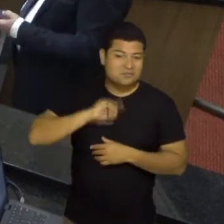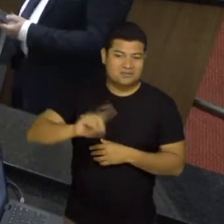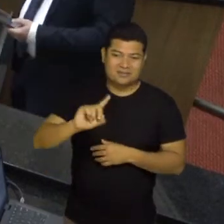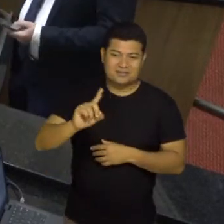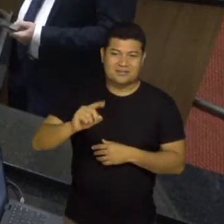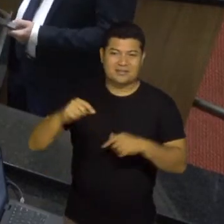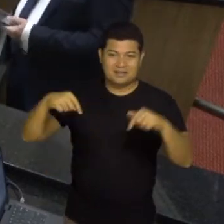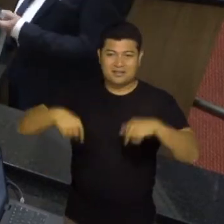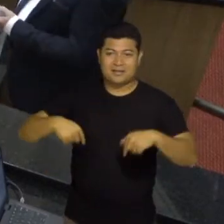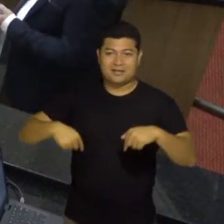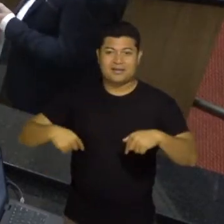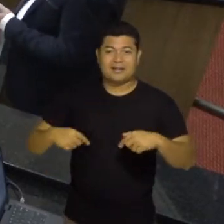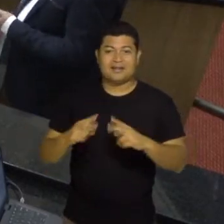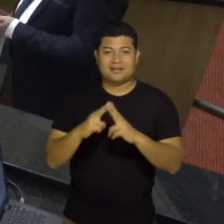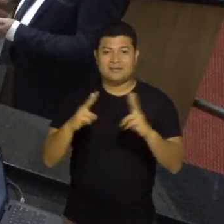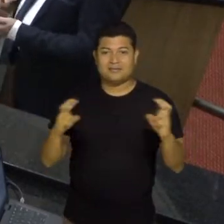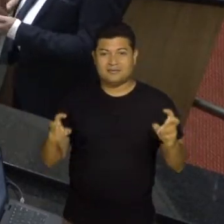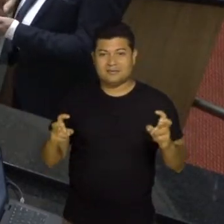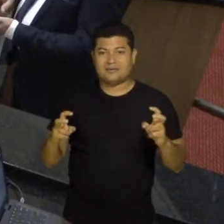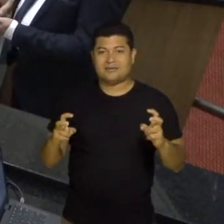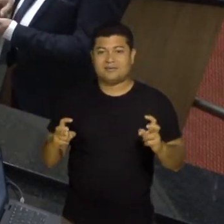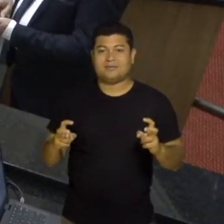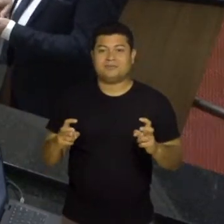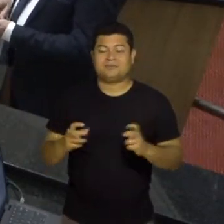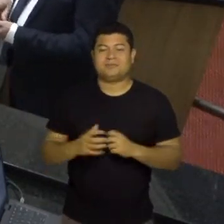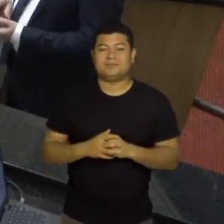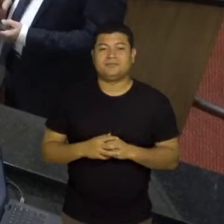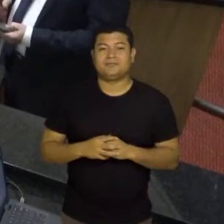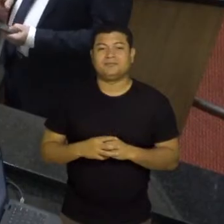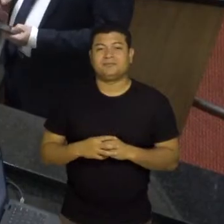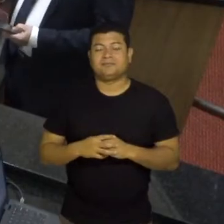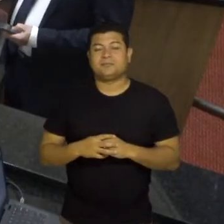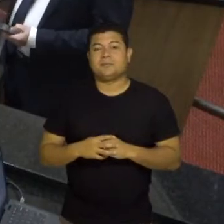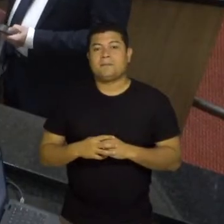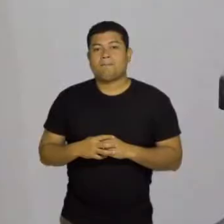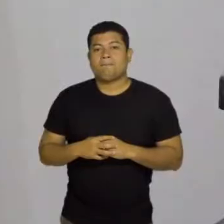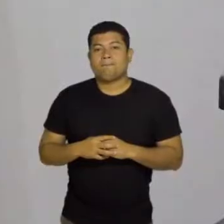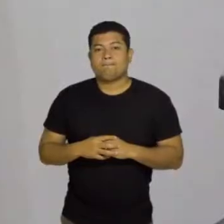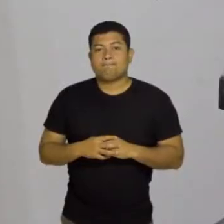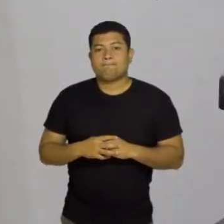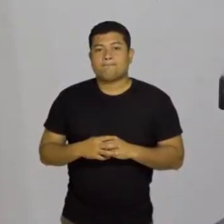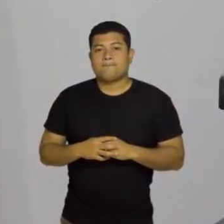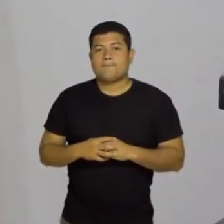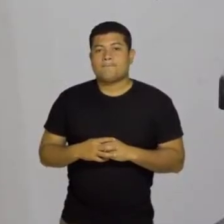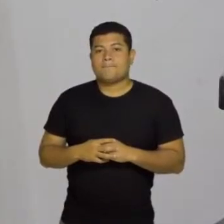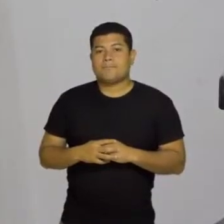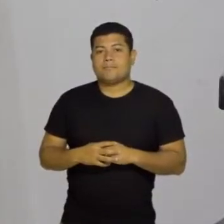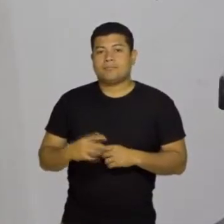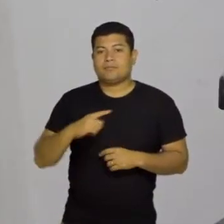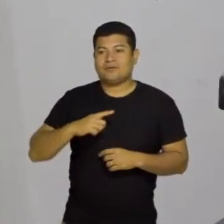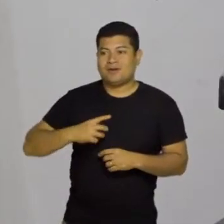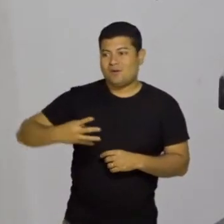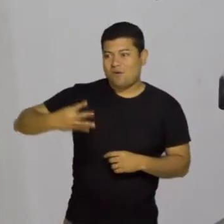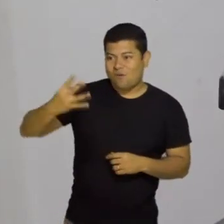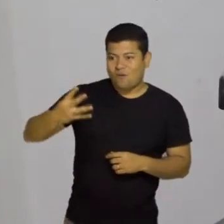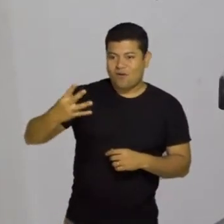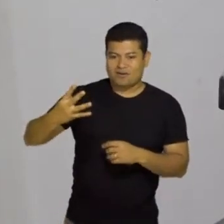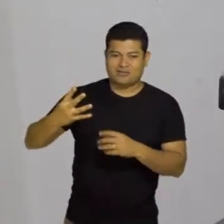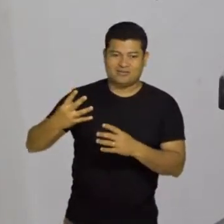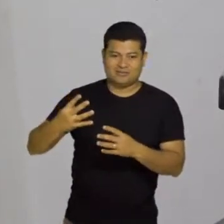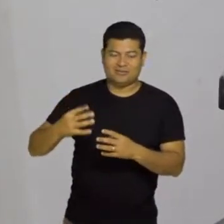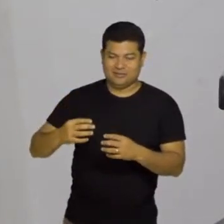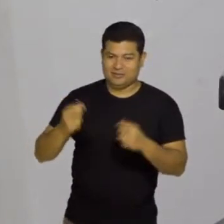Ah, ela é de Floripa. É a outra menina que estava para vir aqui. Mas nós tínhamos uma quarta que a chuva não deixou trazer.